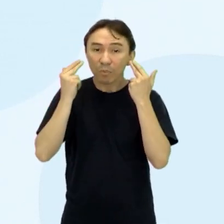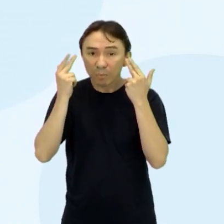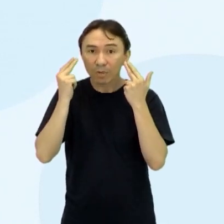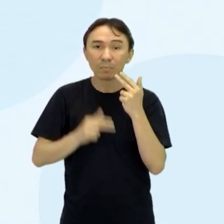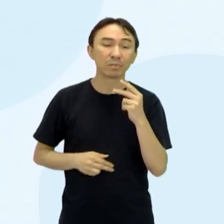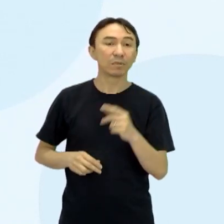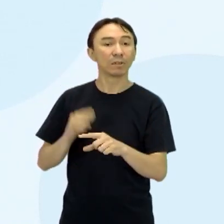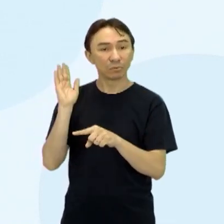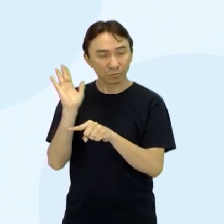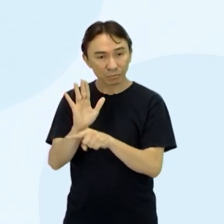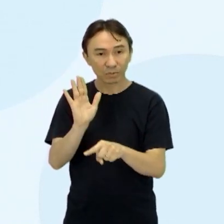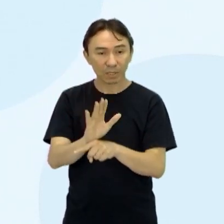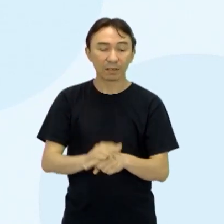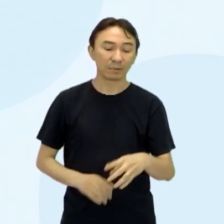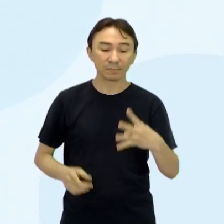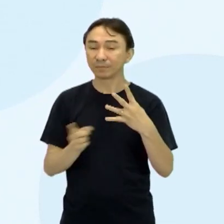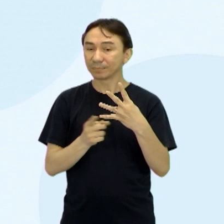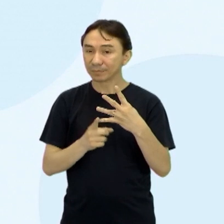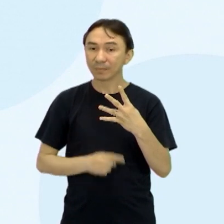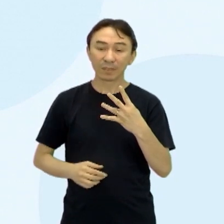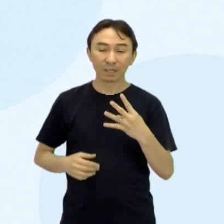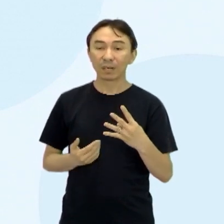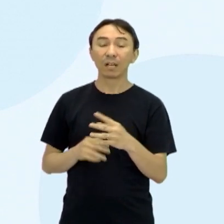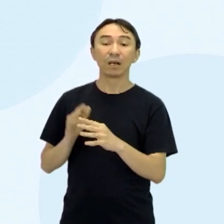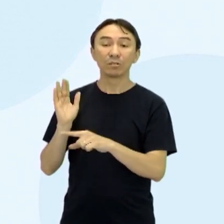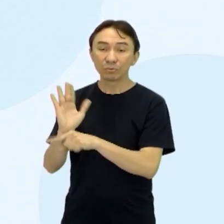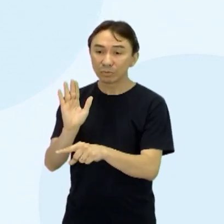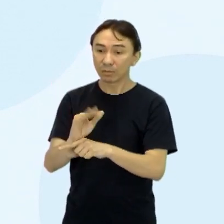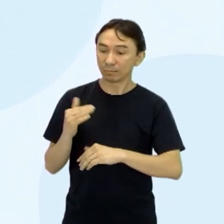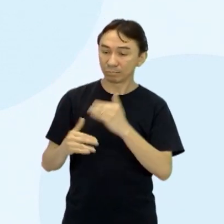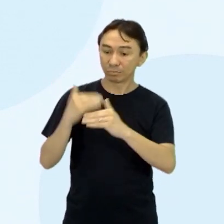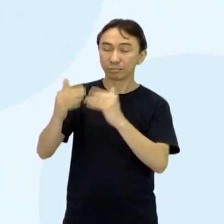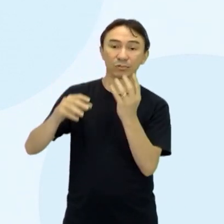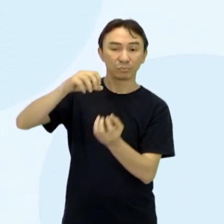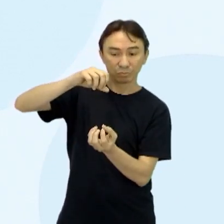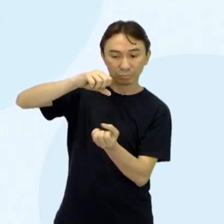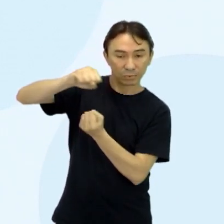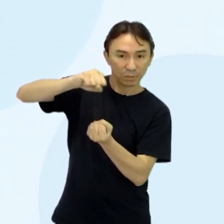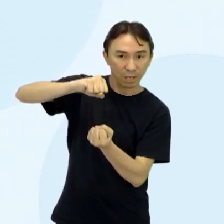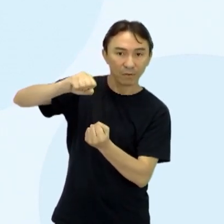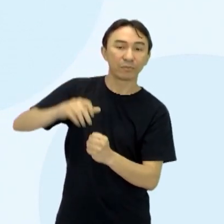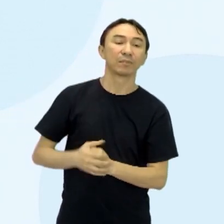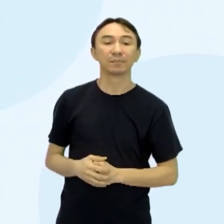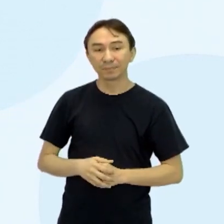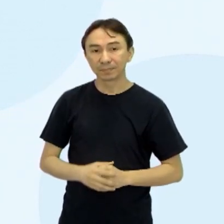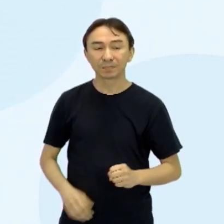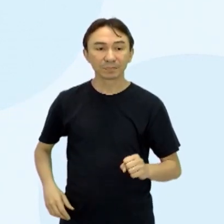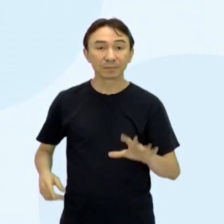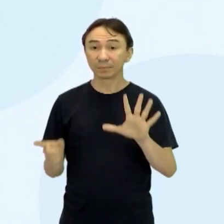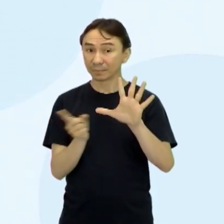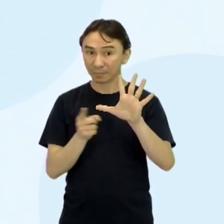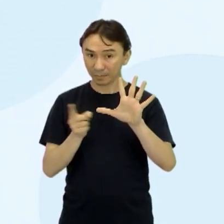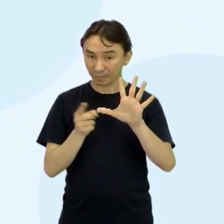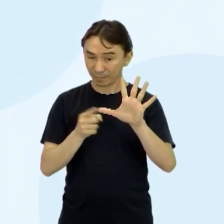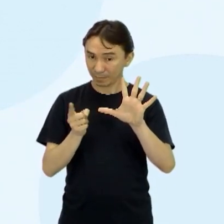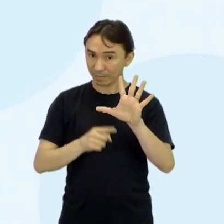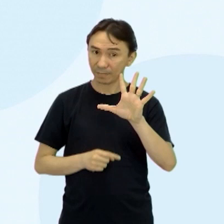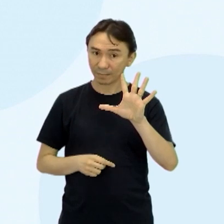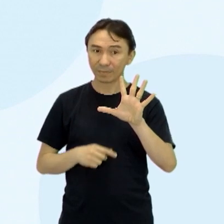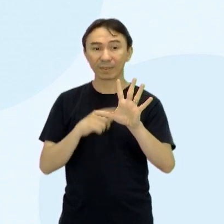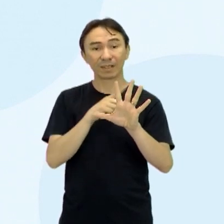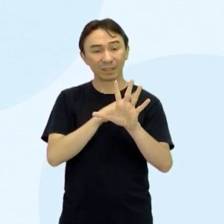o desenvolvimento sustentável a partir dos recursos naturais, promover a utilização dos princípios e práticas